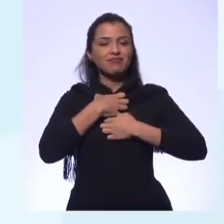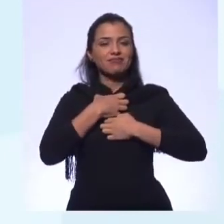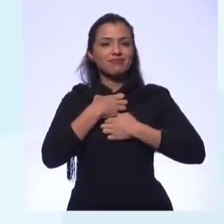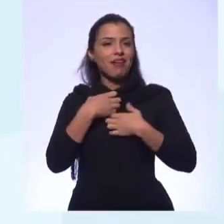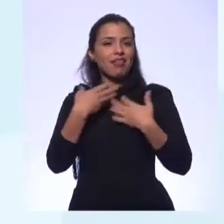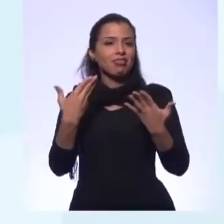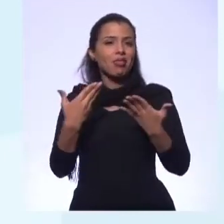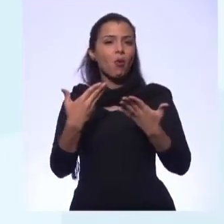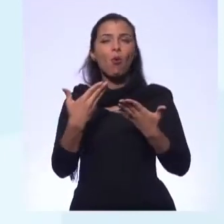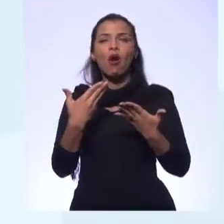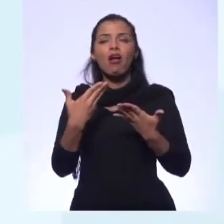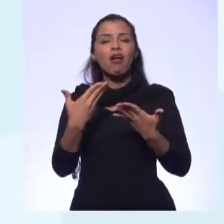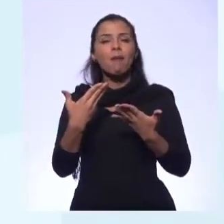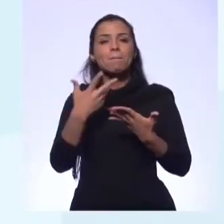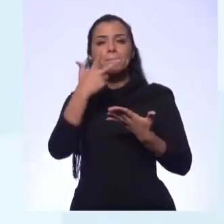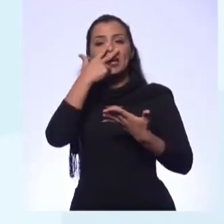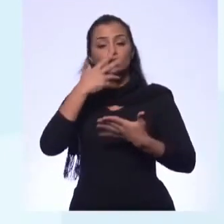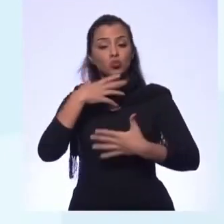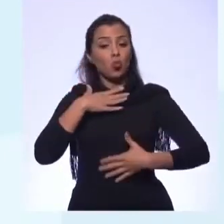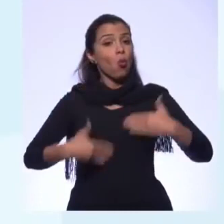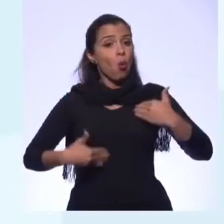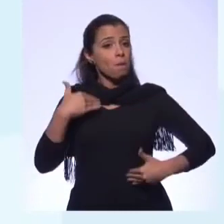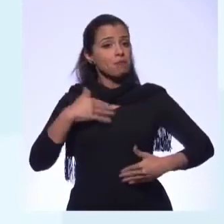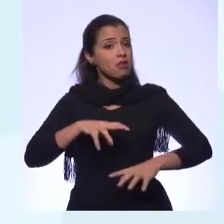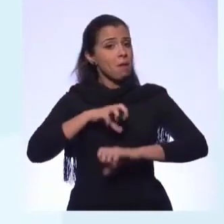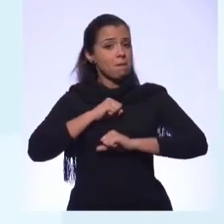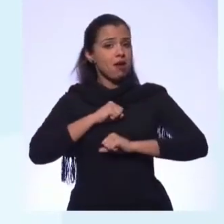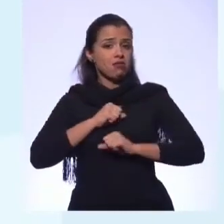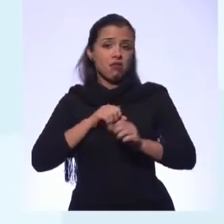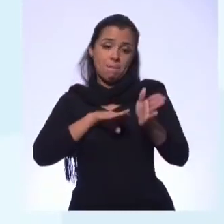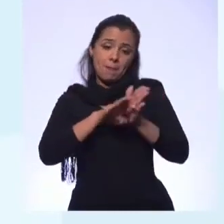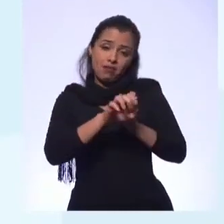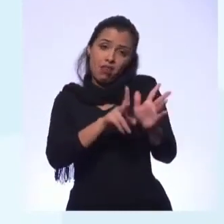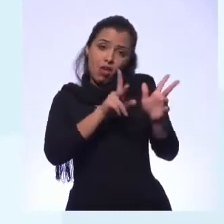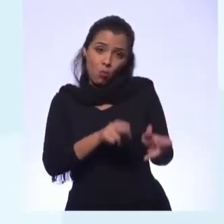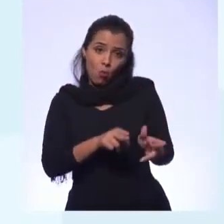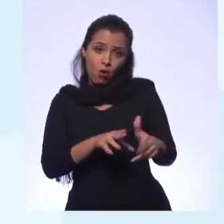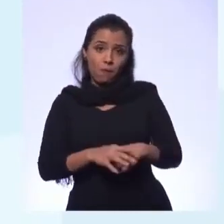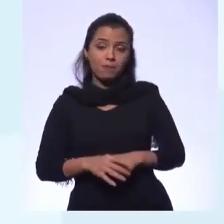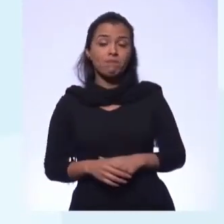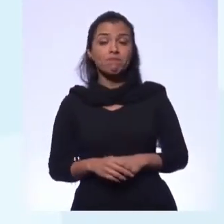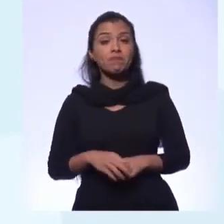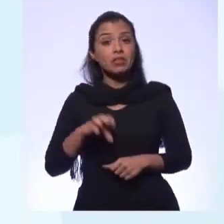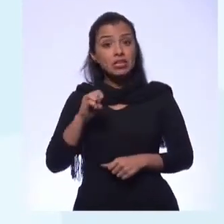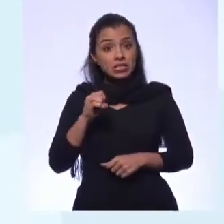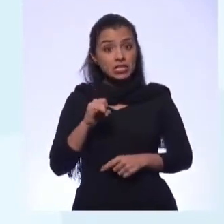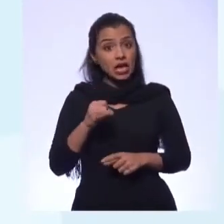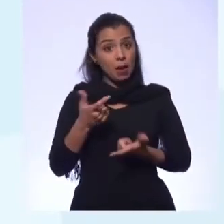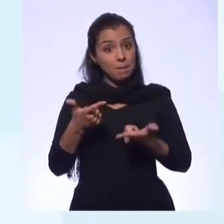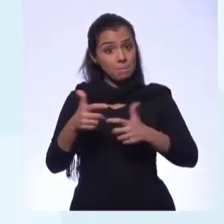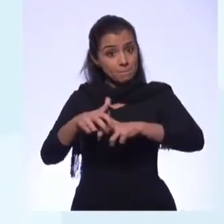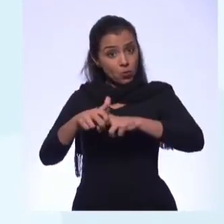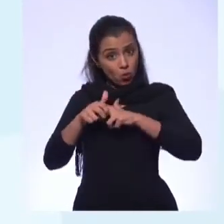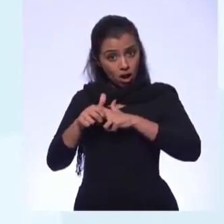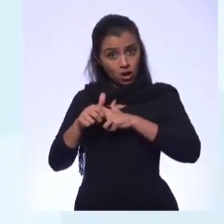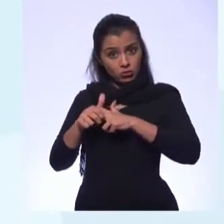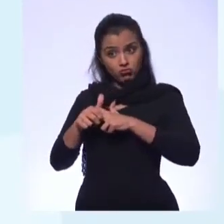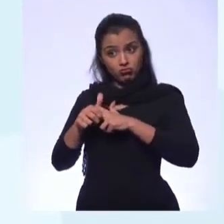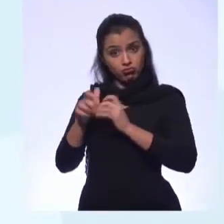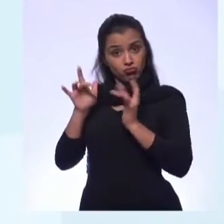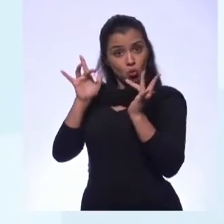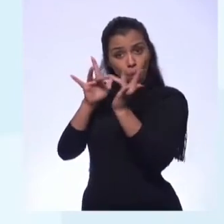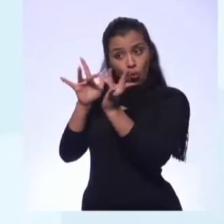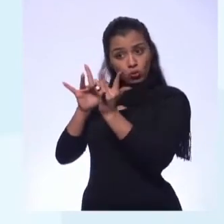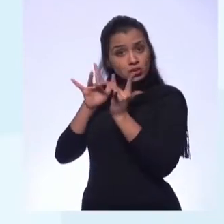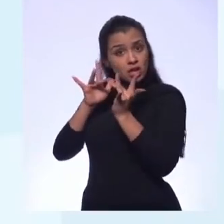corpo está infectado. Tá? Então, com bactéria não é diferente. E se é por uma doença que pode ser causada através do contato